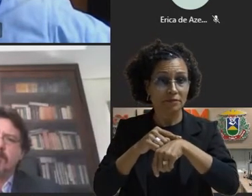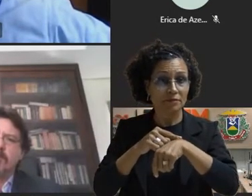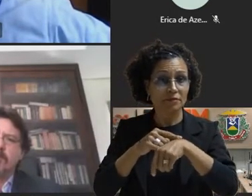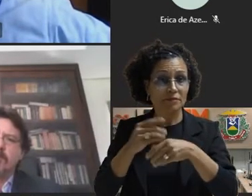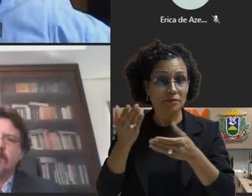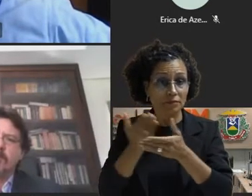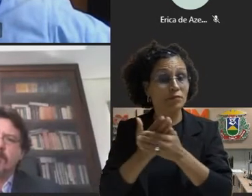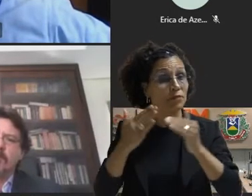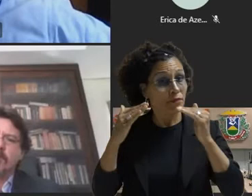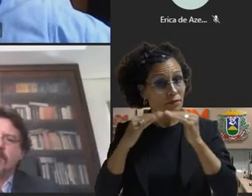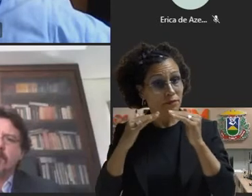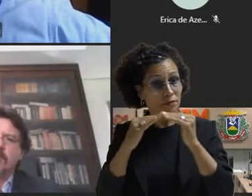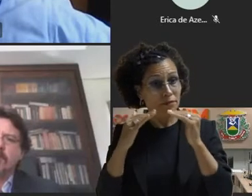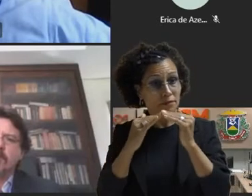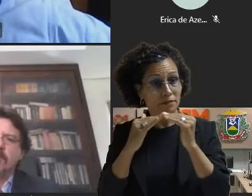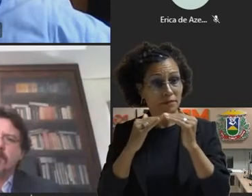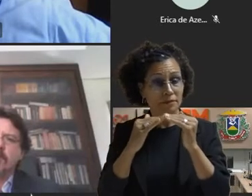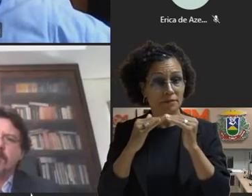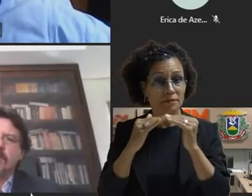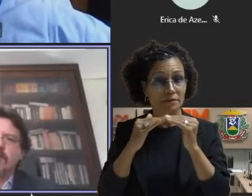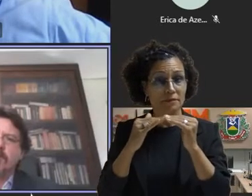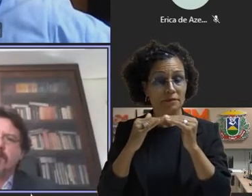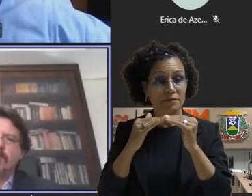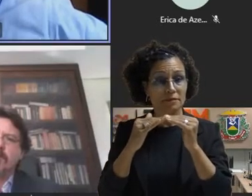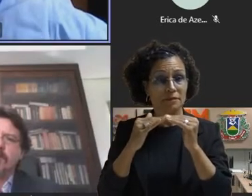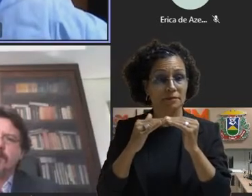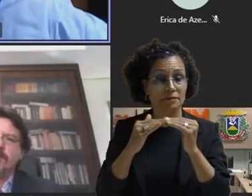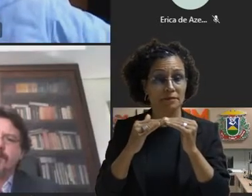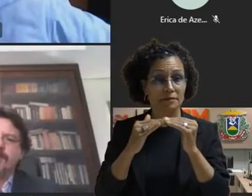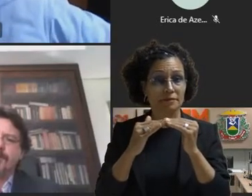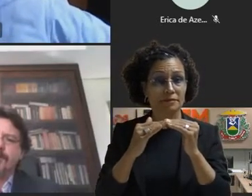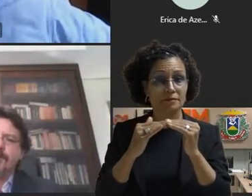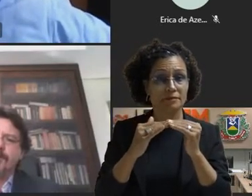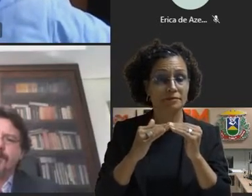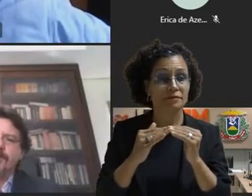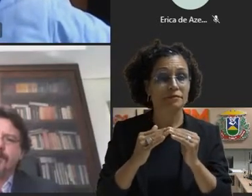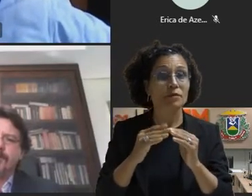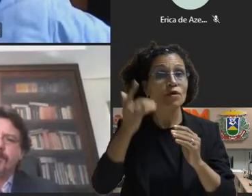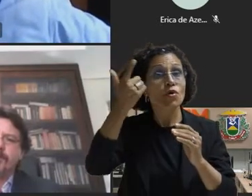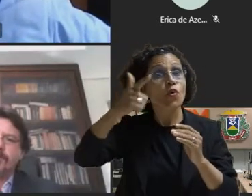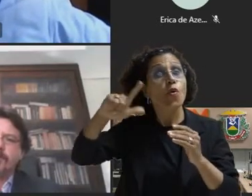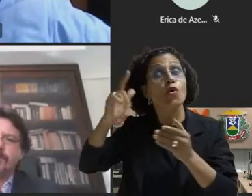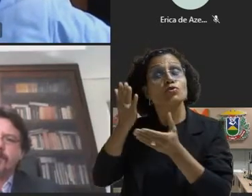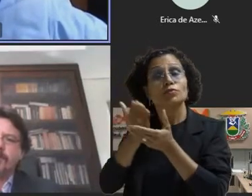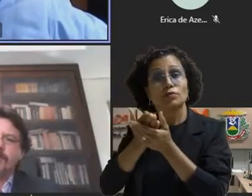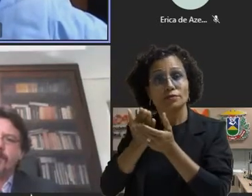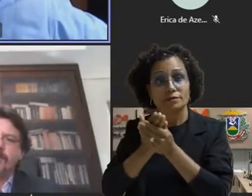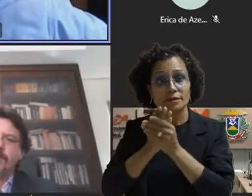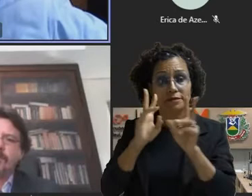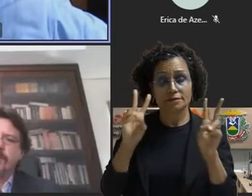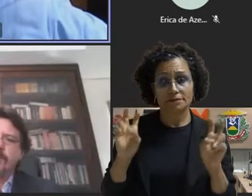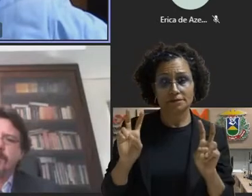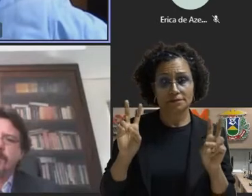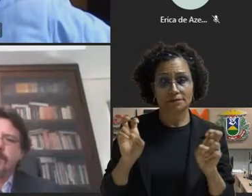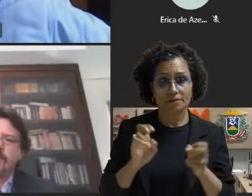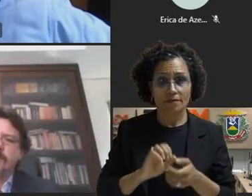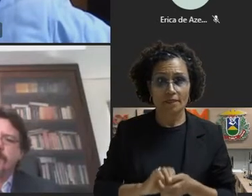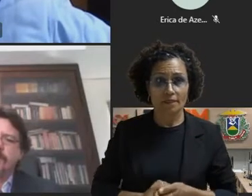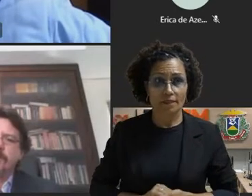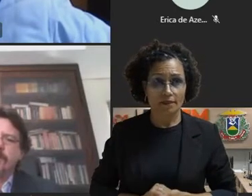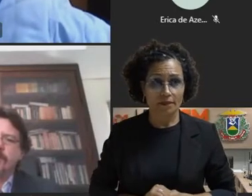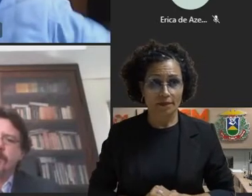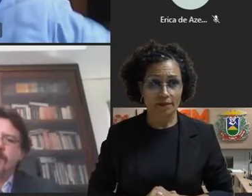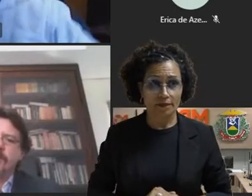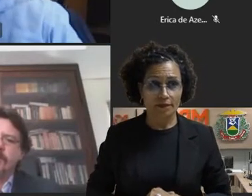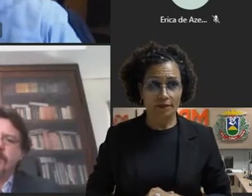eu concordo com entendido. A vista dele. É sobre um outro processo. Então, esse outro não quer ficar como